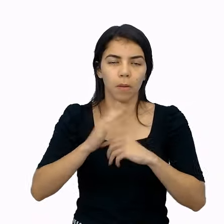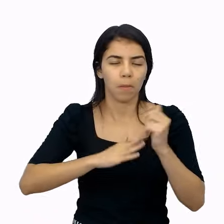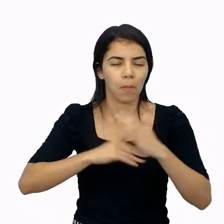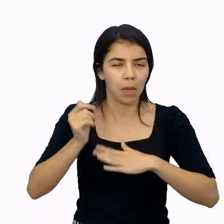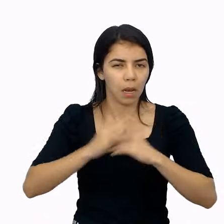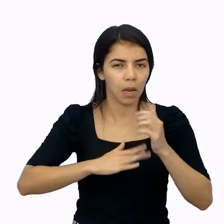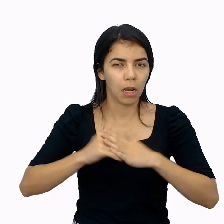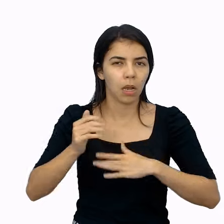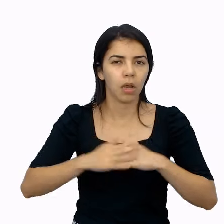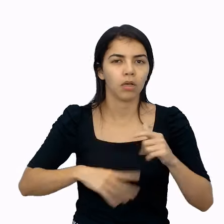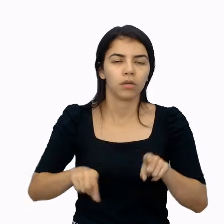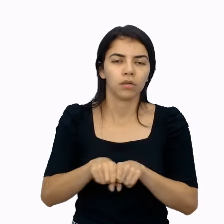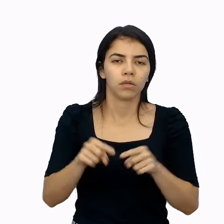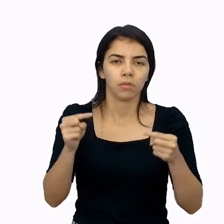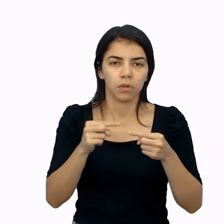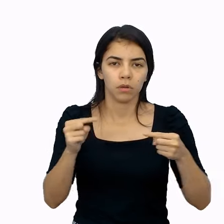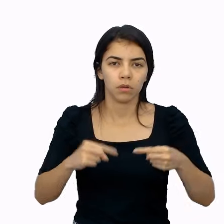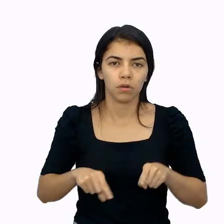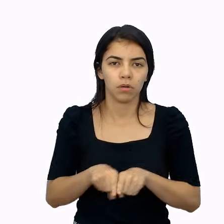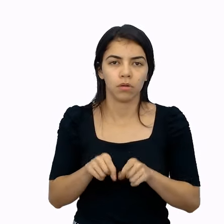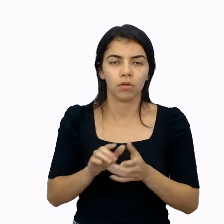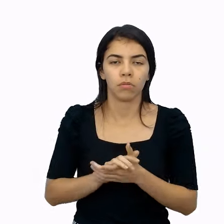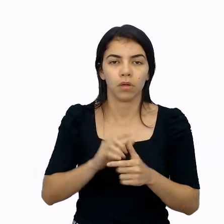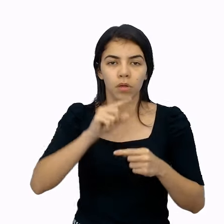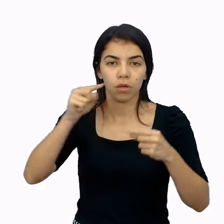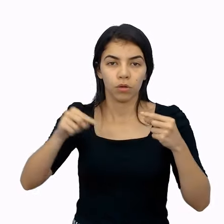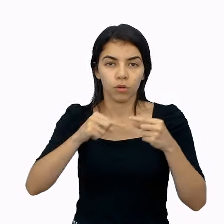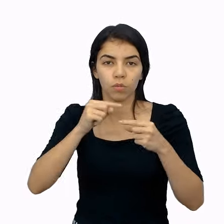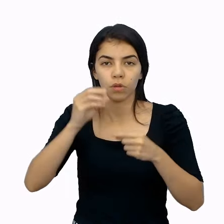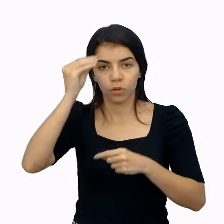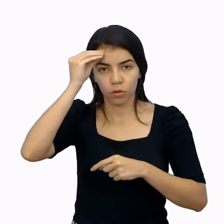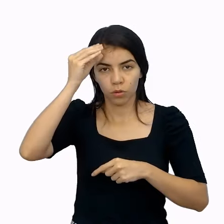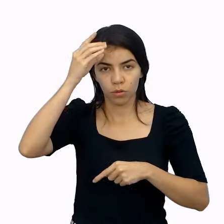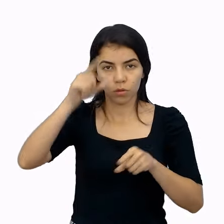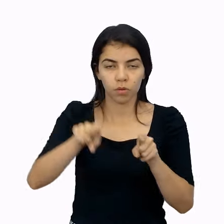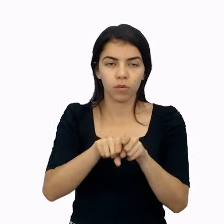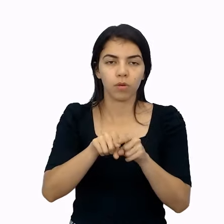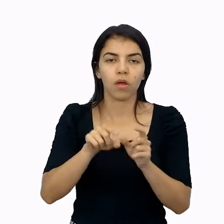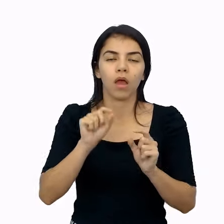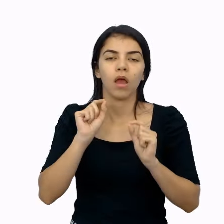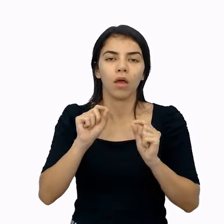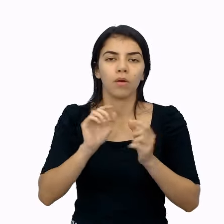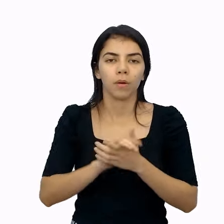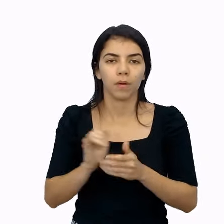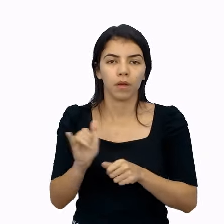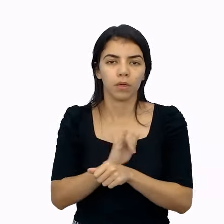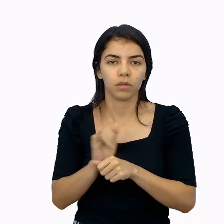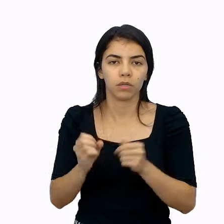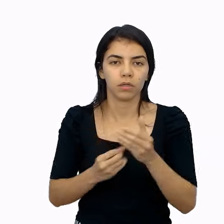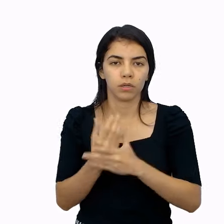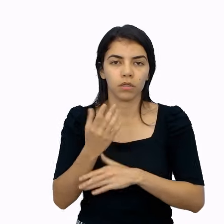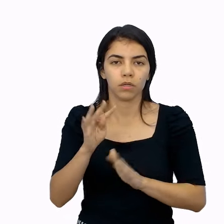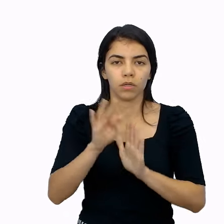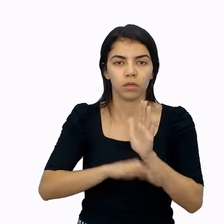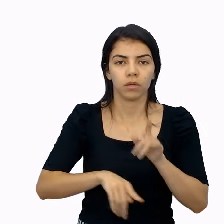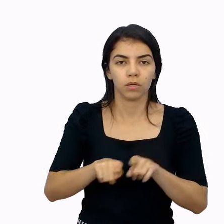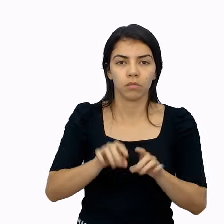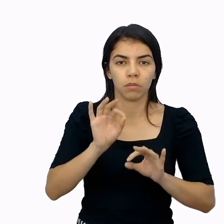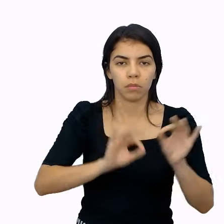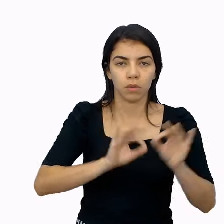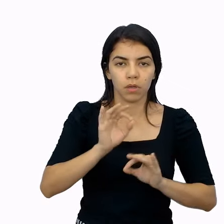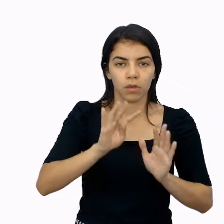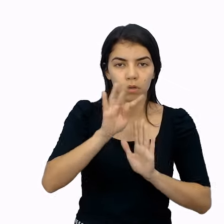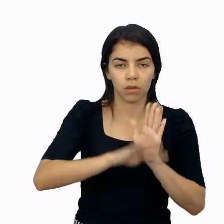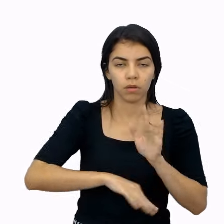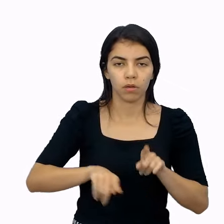práticas nesse sentido, pensando então nesses objetos de conhecimento que são estratégias de produção, planejamento de